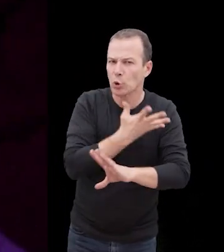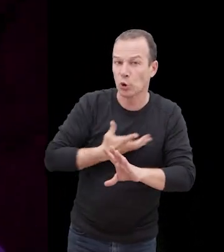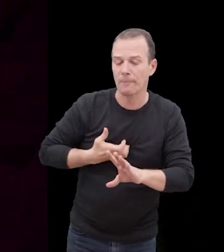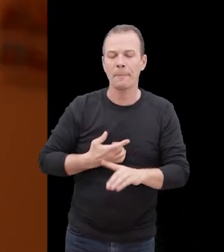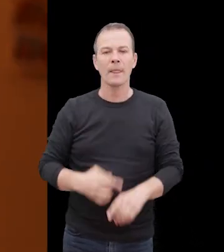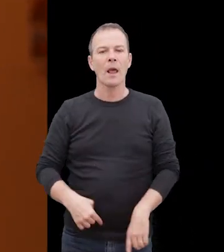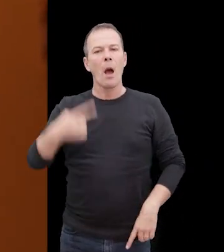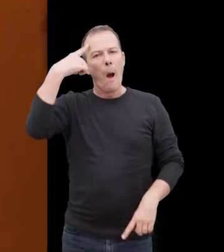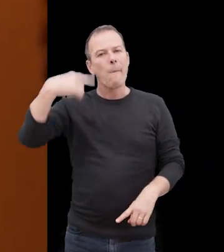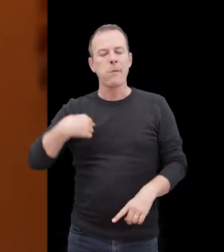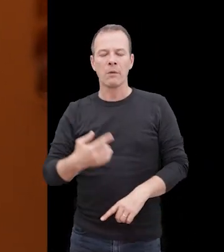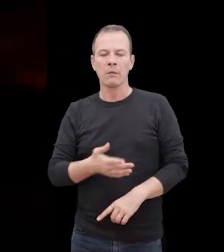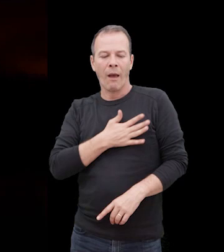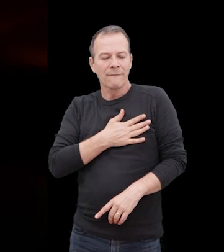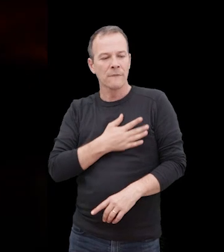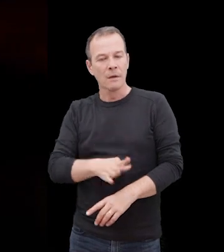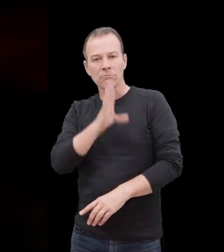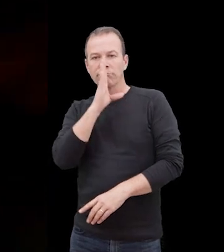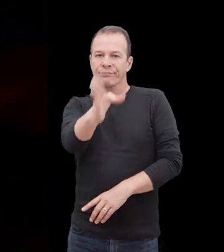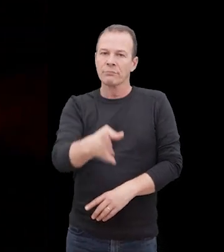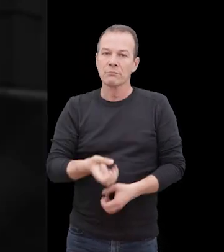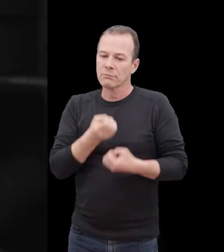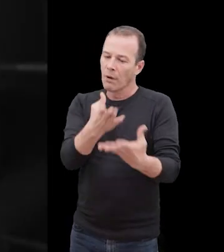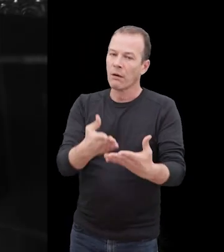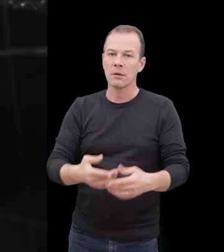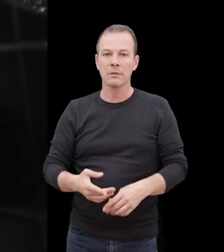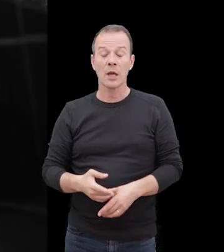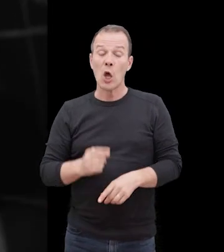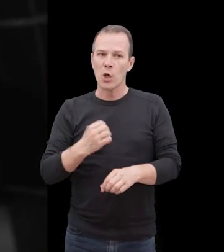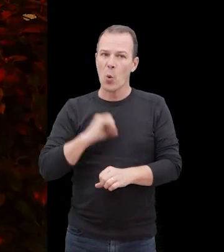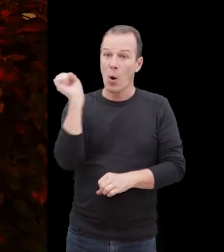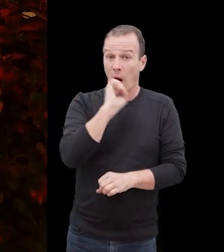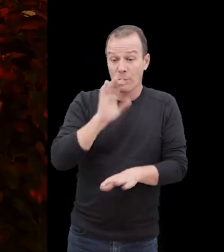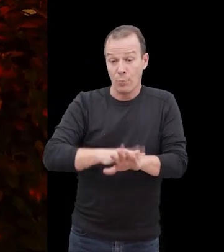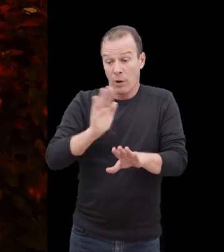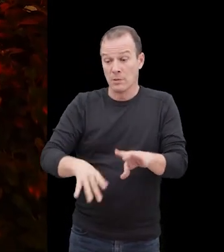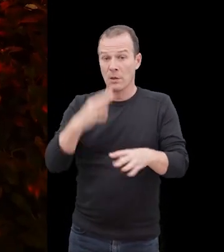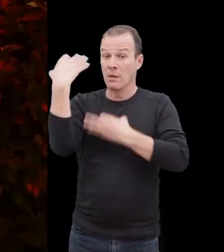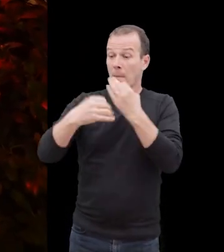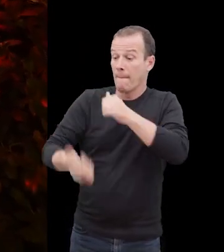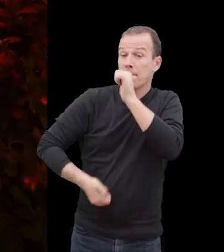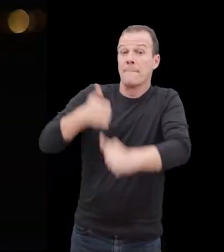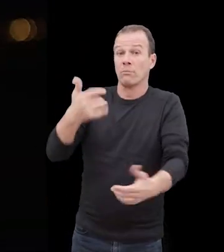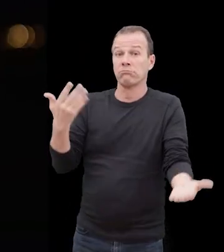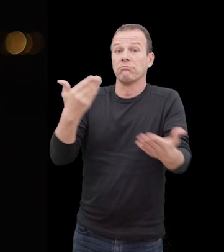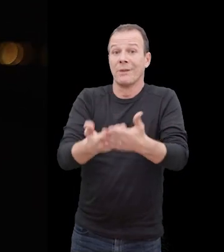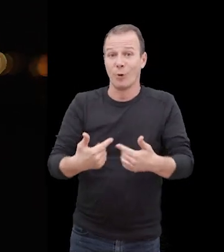Sei que tenho o coração na boca e canto porque é a melhor terapia que eu conheci algum